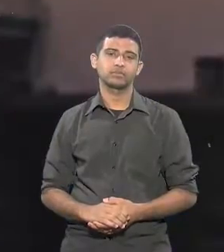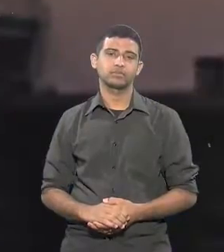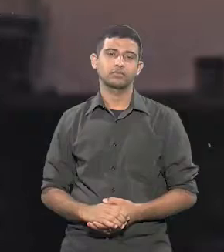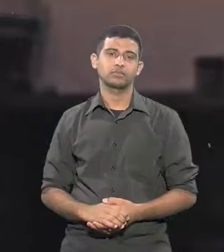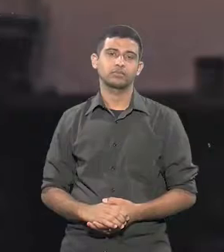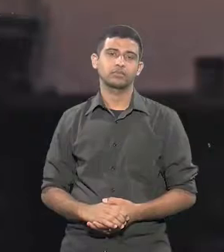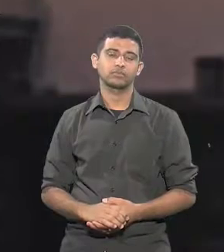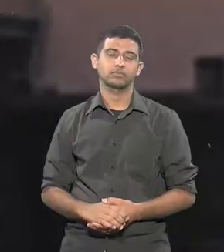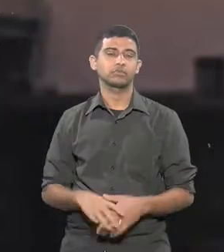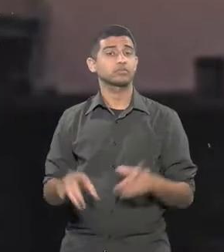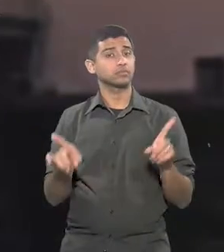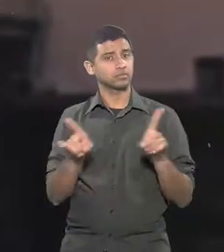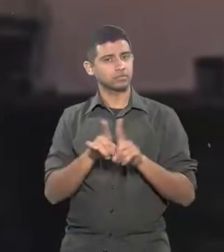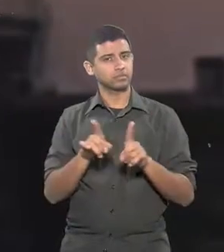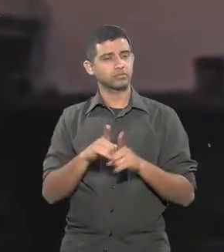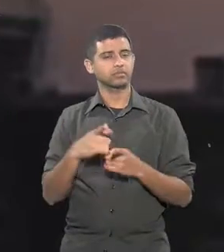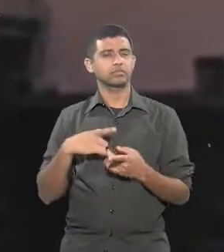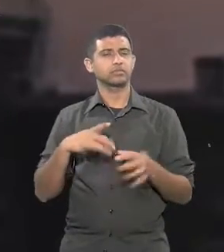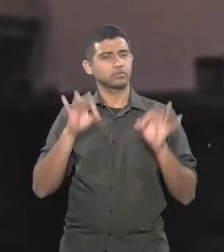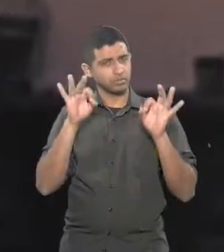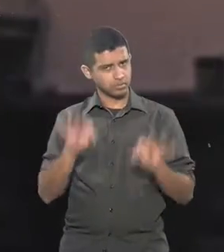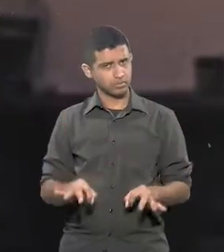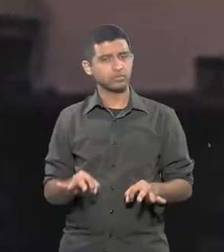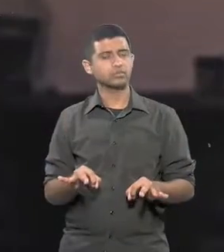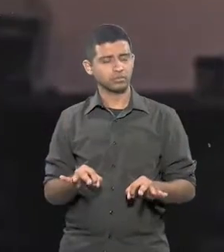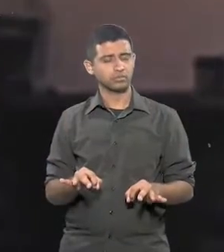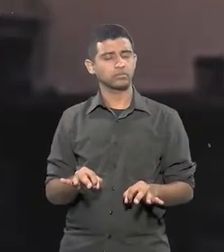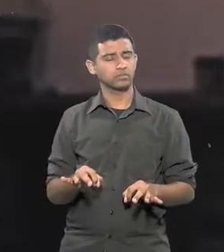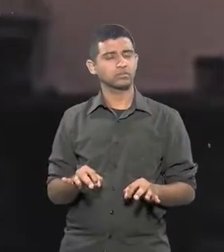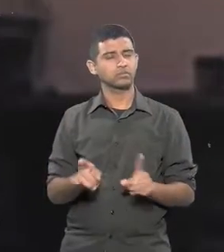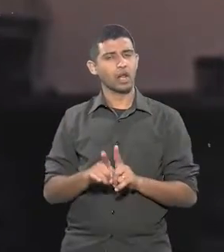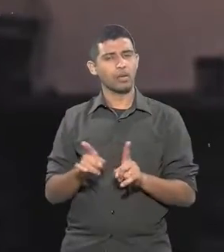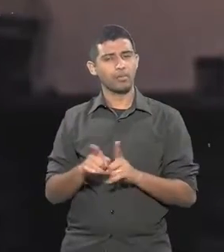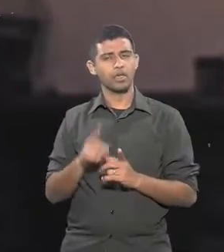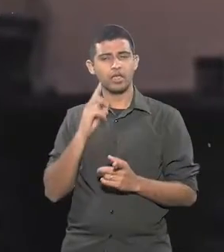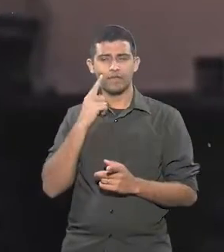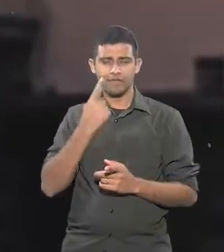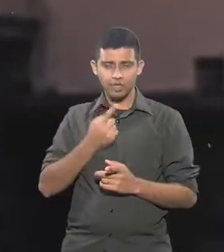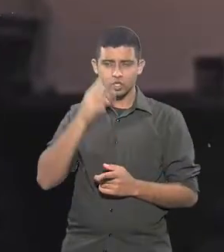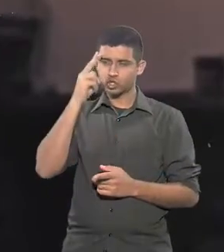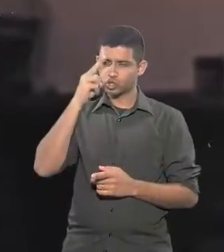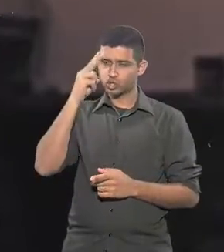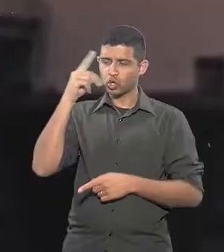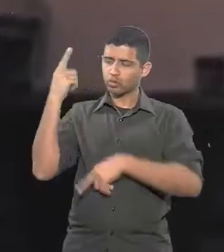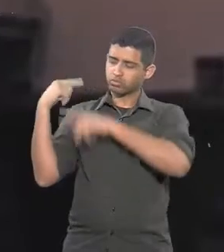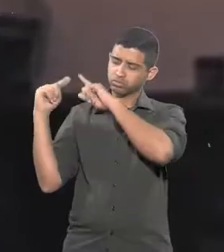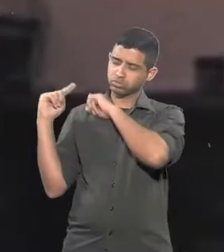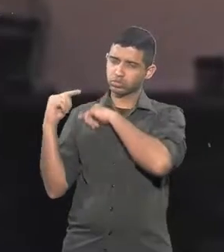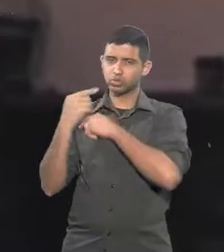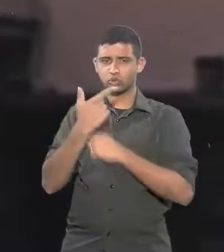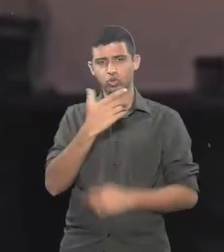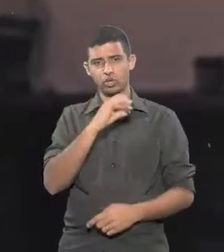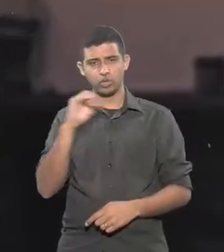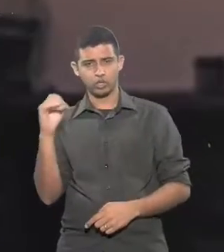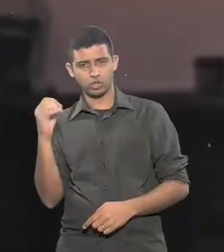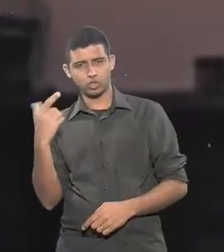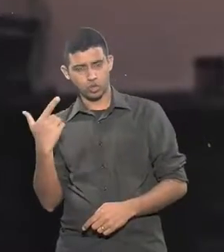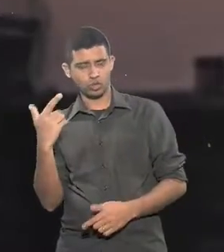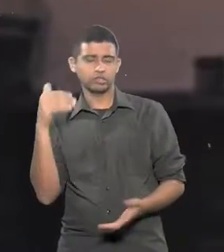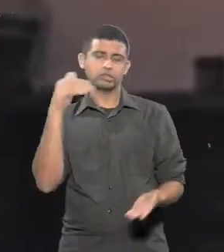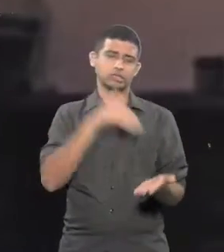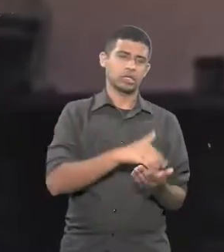Né? E também, com certeza, né, e aí observando os dados históricos, né, desde 2002,